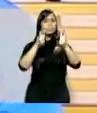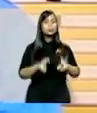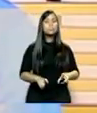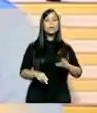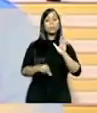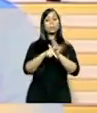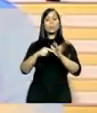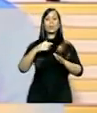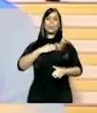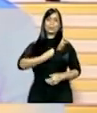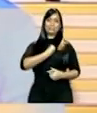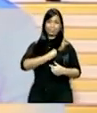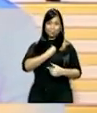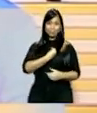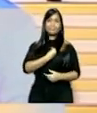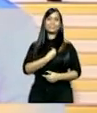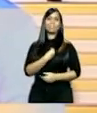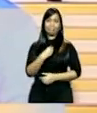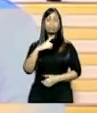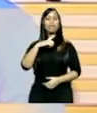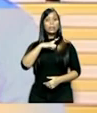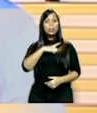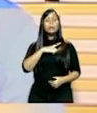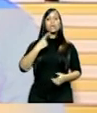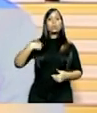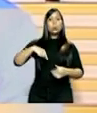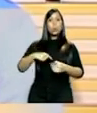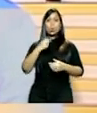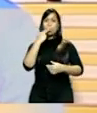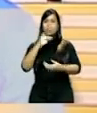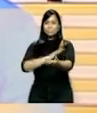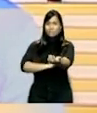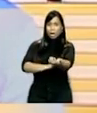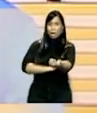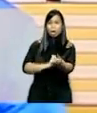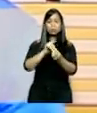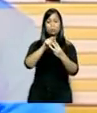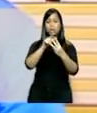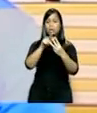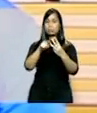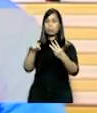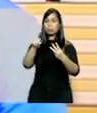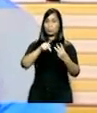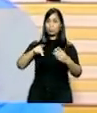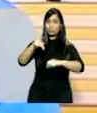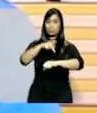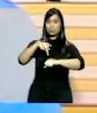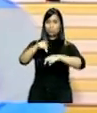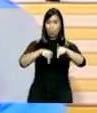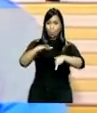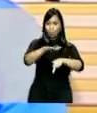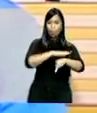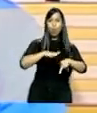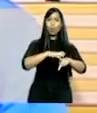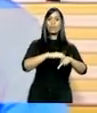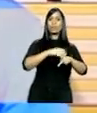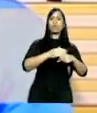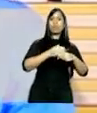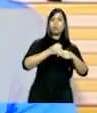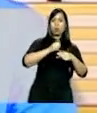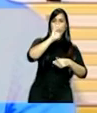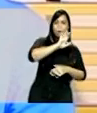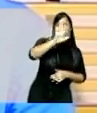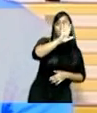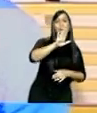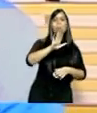formação histórica, né? Nós temos a nossa raça é oriunda de 3 grandes povos, né? O povo africano, o povo europeu